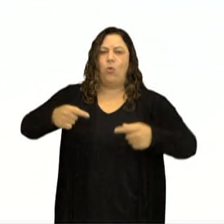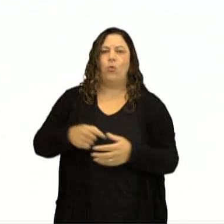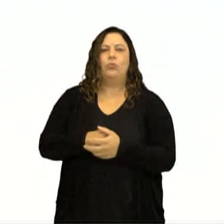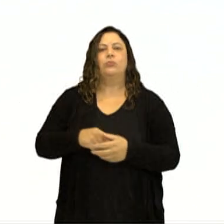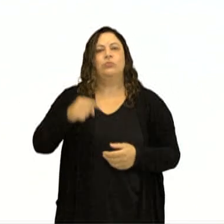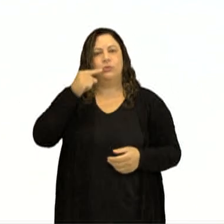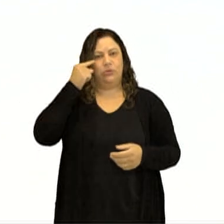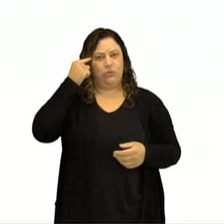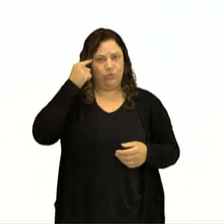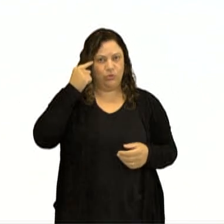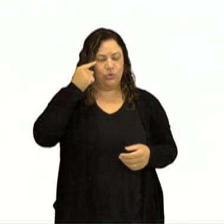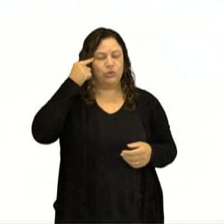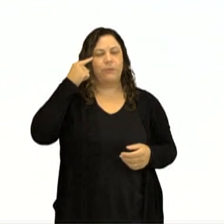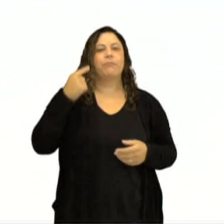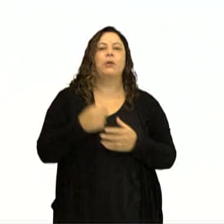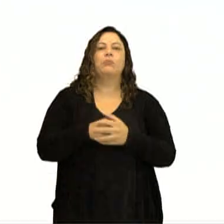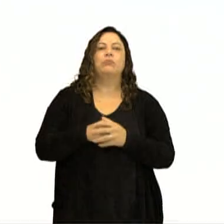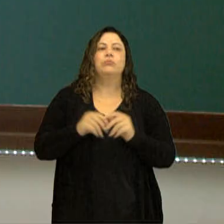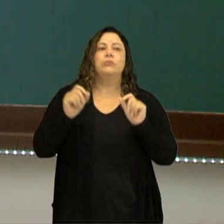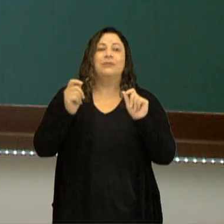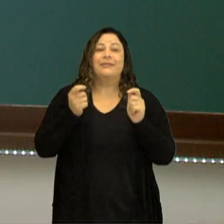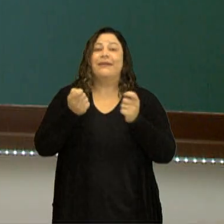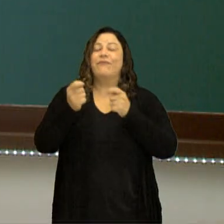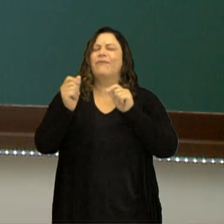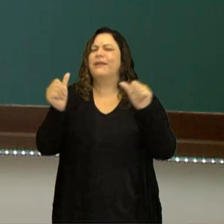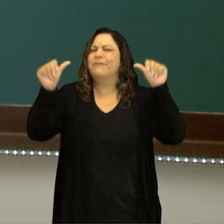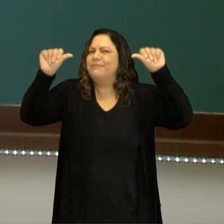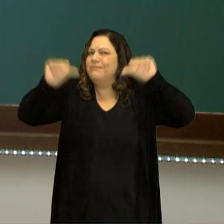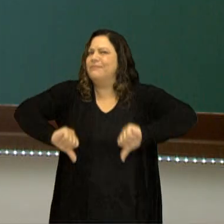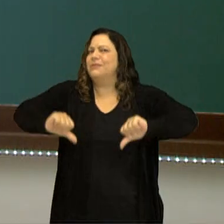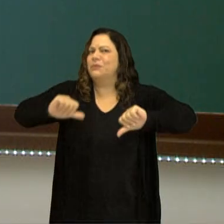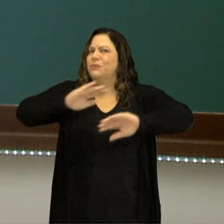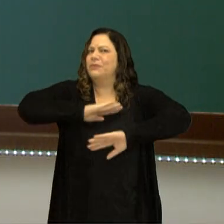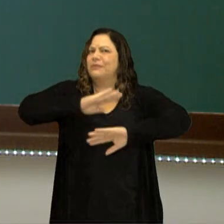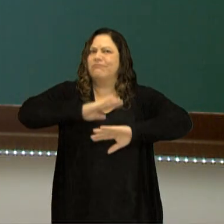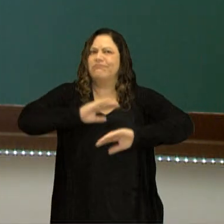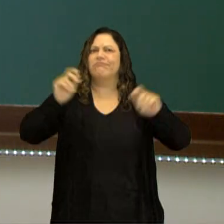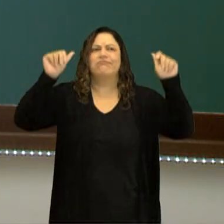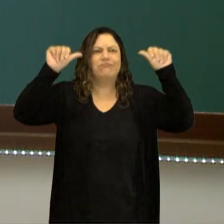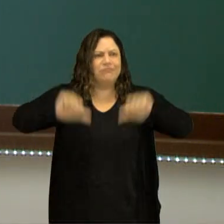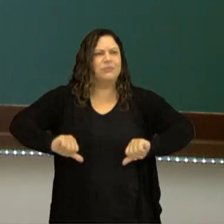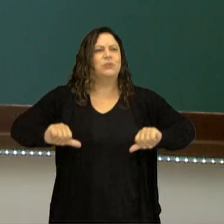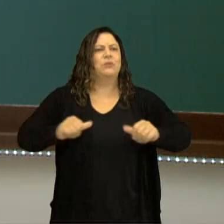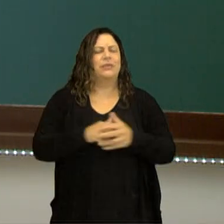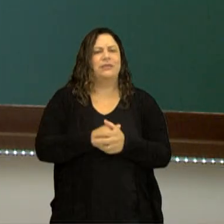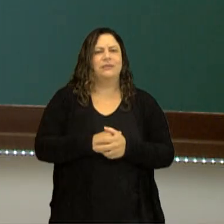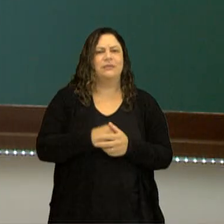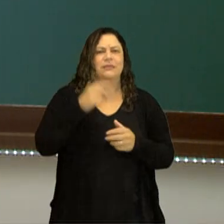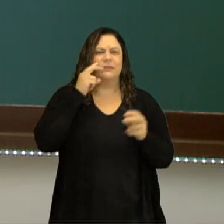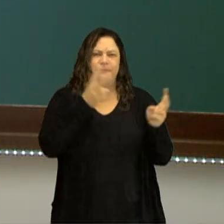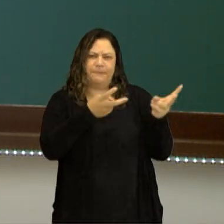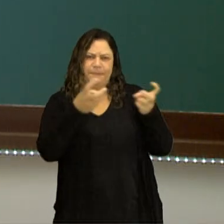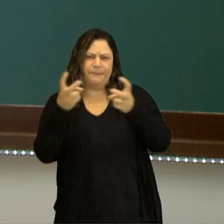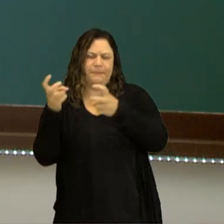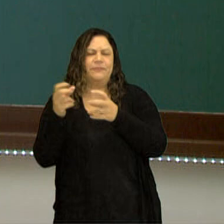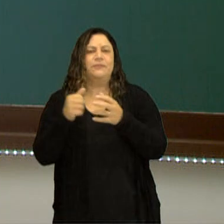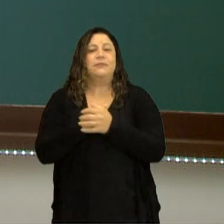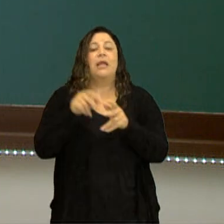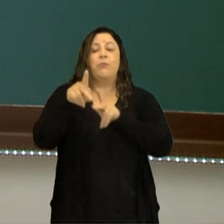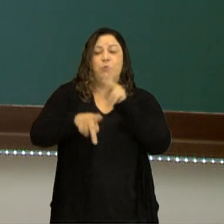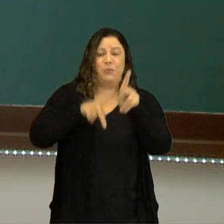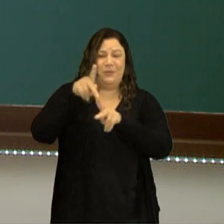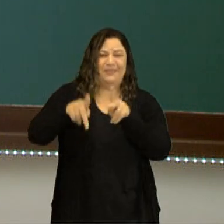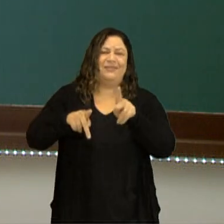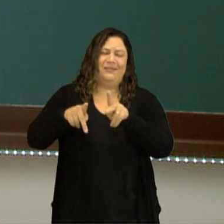atual território da China, vai piorar essa situação. Então veja só, a população ela já vivia numa